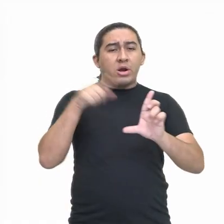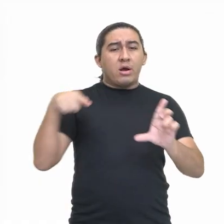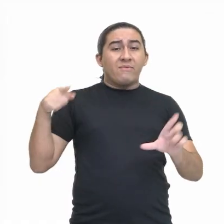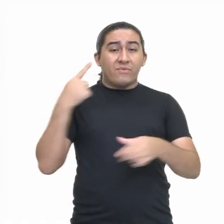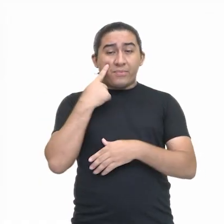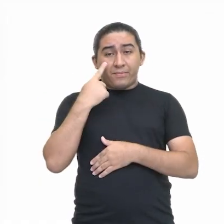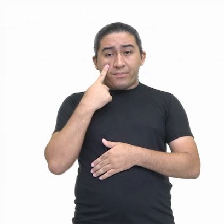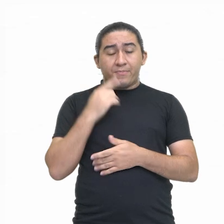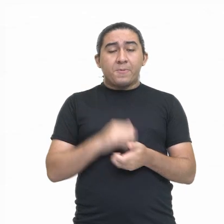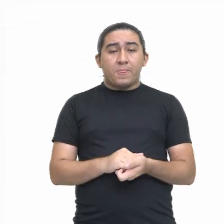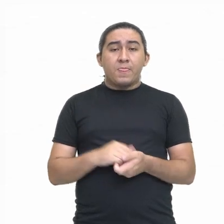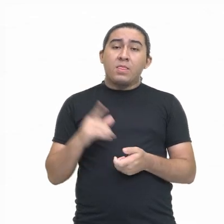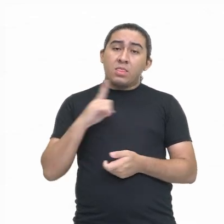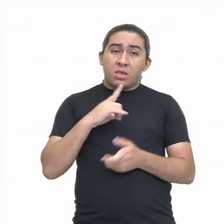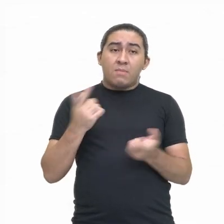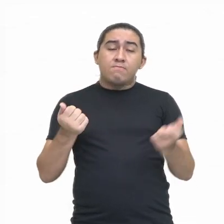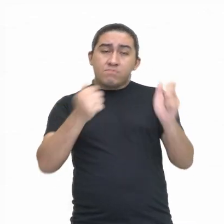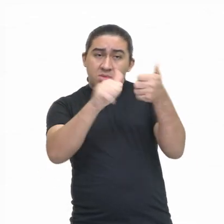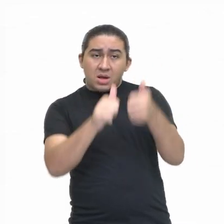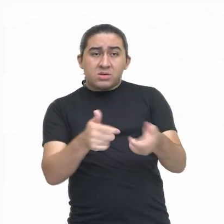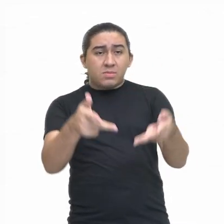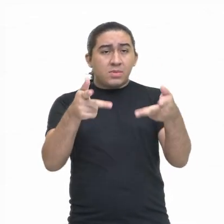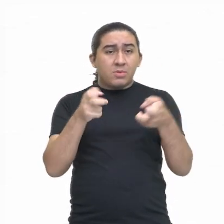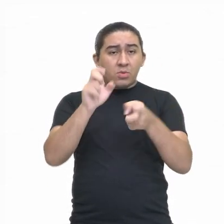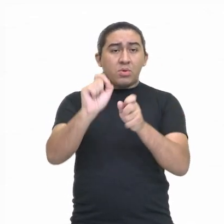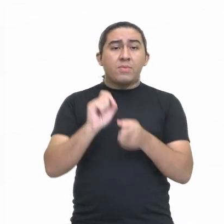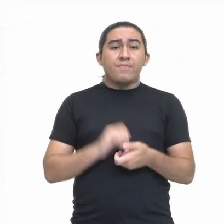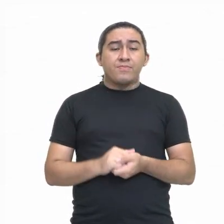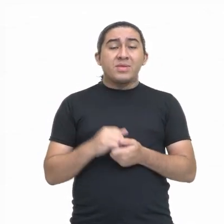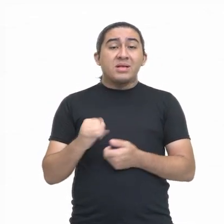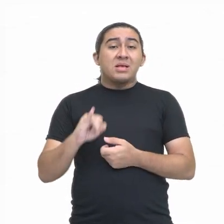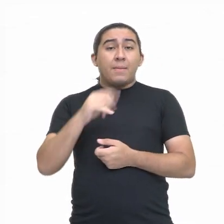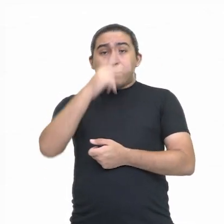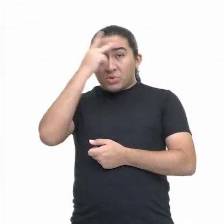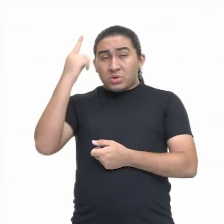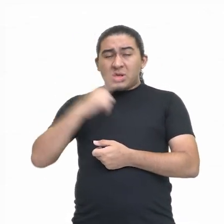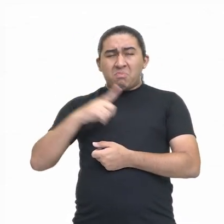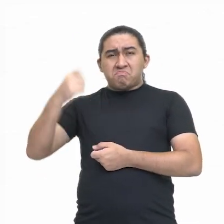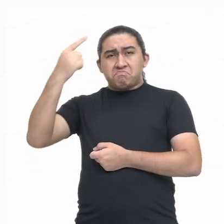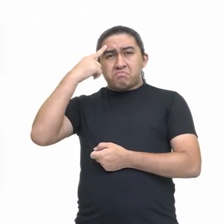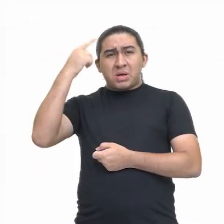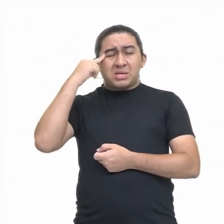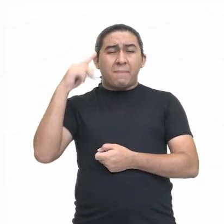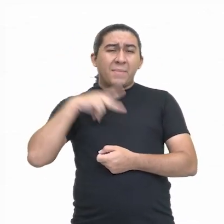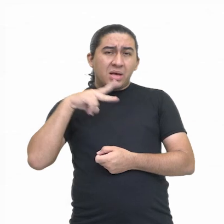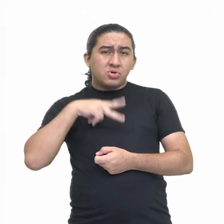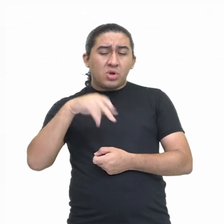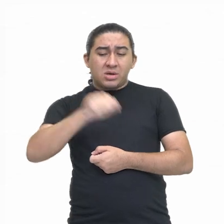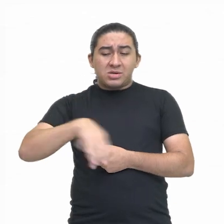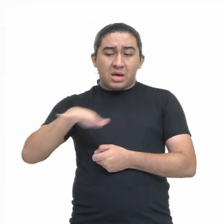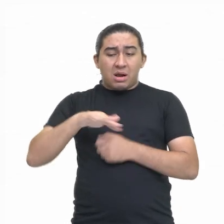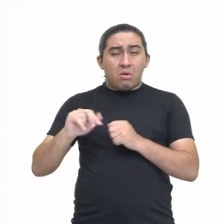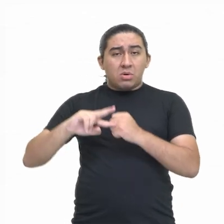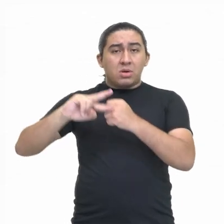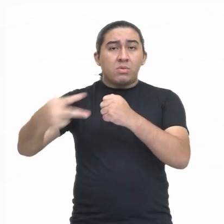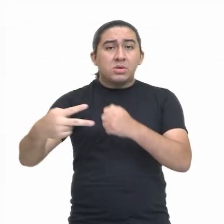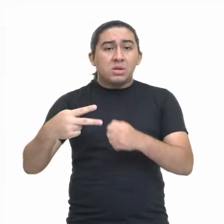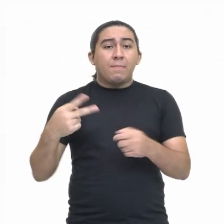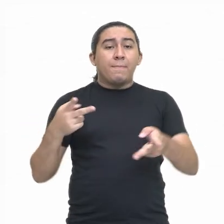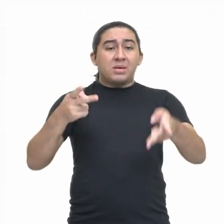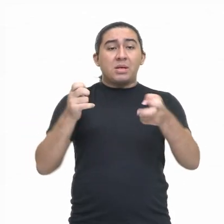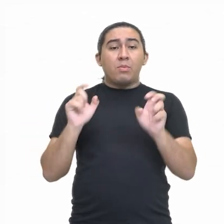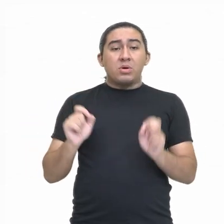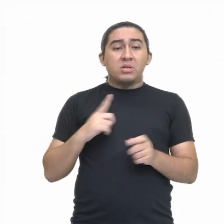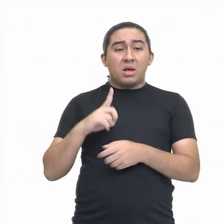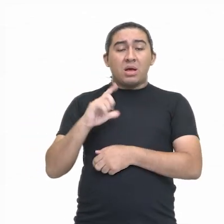ó, que nos ajuda a ver que a indução, quando você vai induzir, você vai partir do particular para o geral, você confere